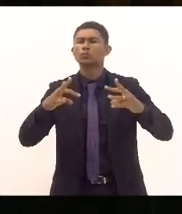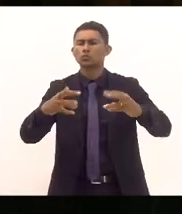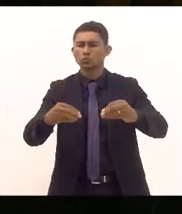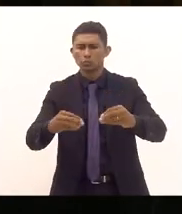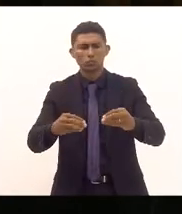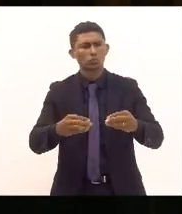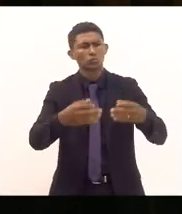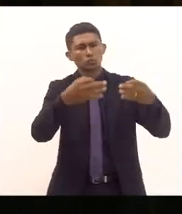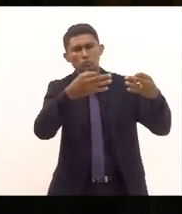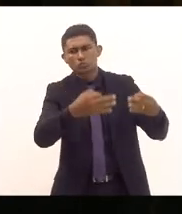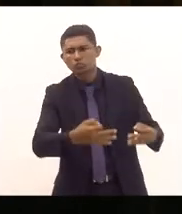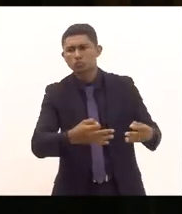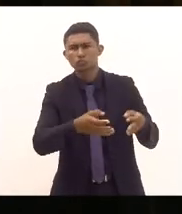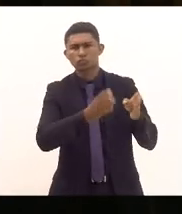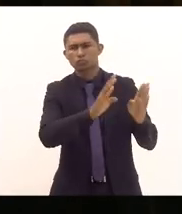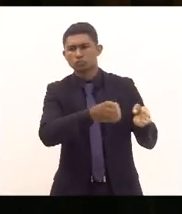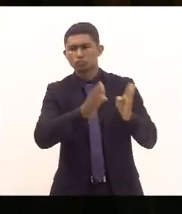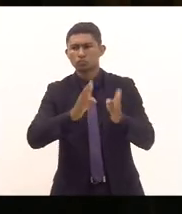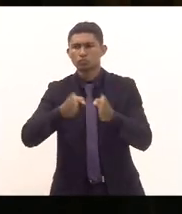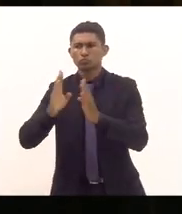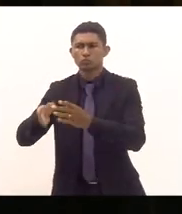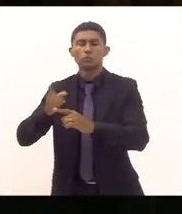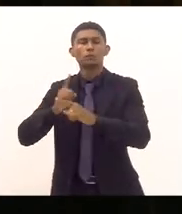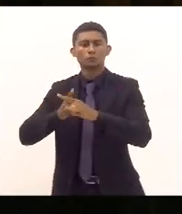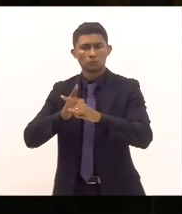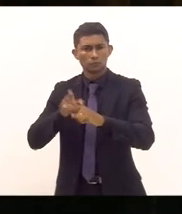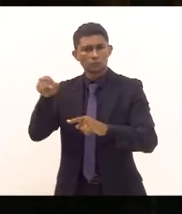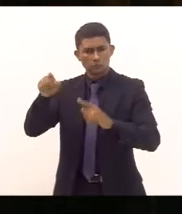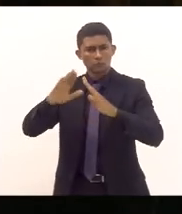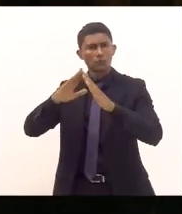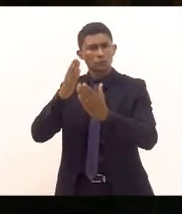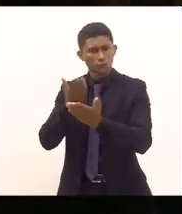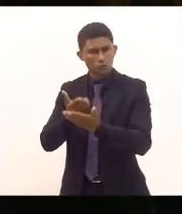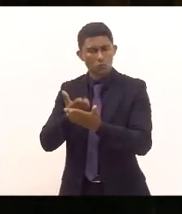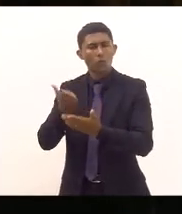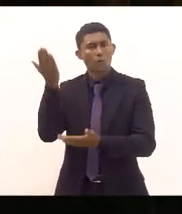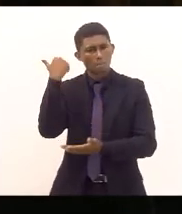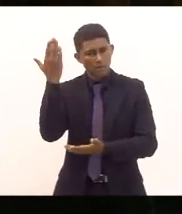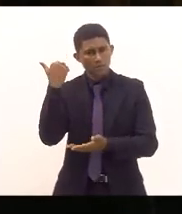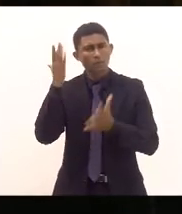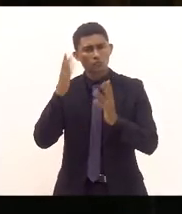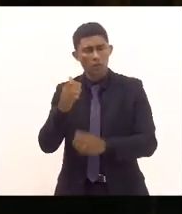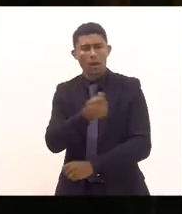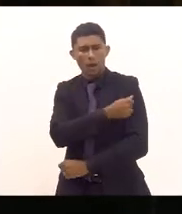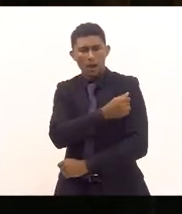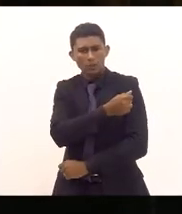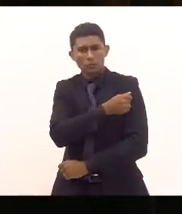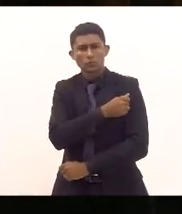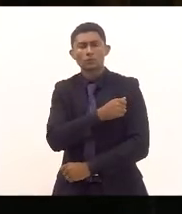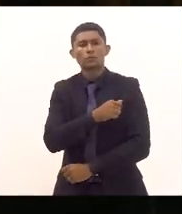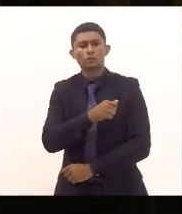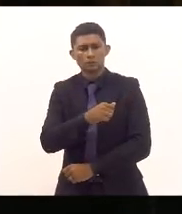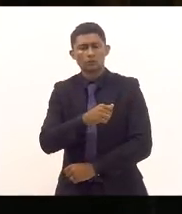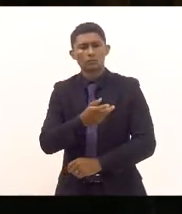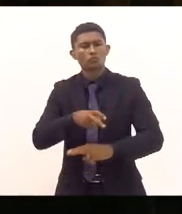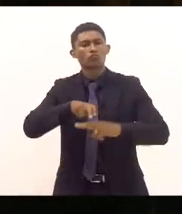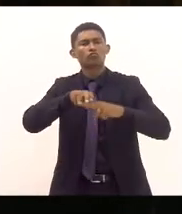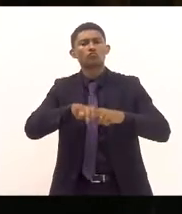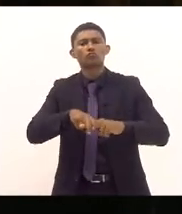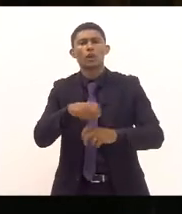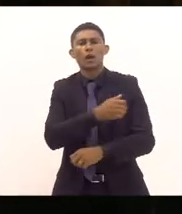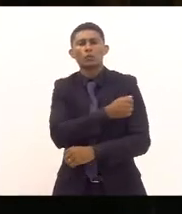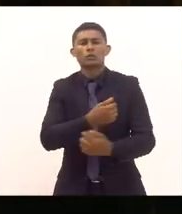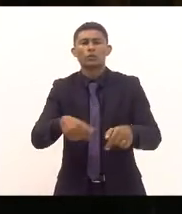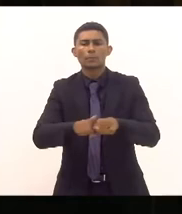preservar o tempo porque é um colégio onde Já sentaram nas cadeiras nas fileiras daquele Colégio tanto como aluno como faz como